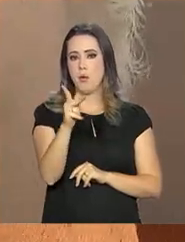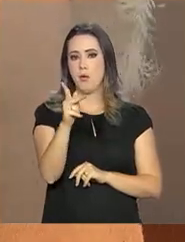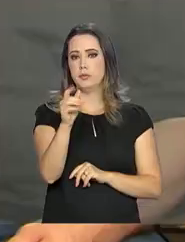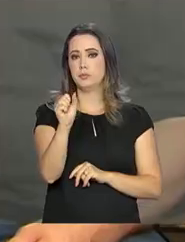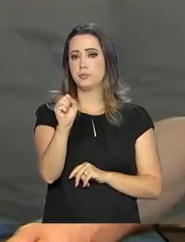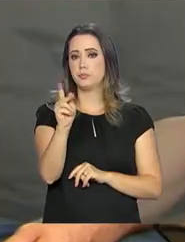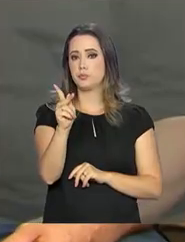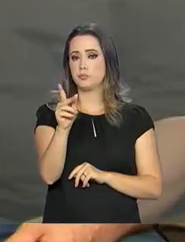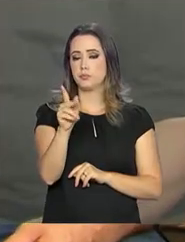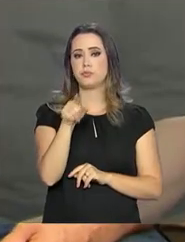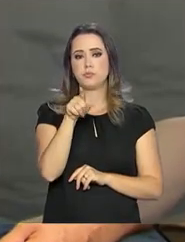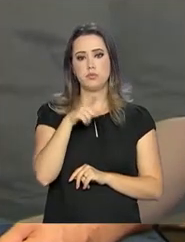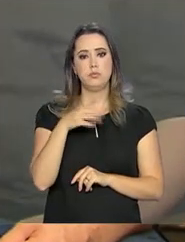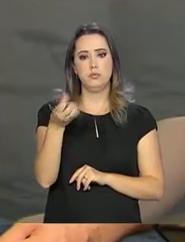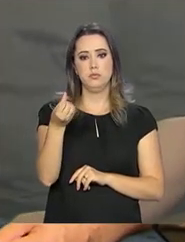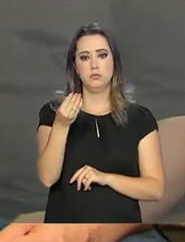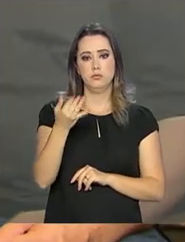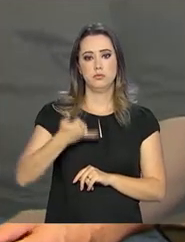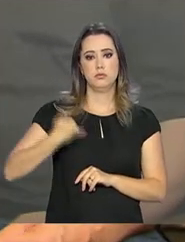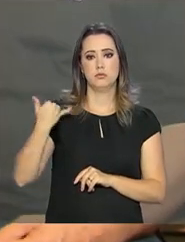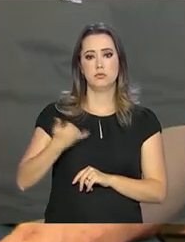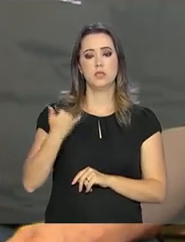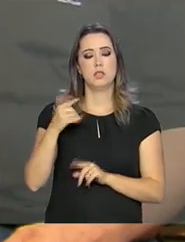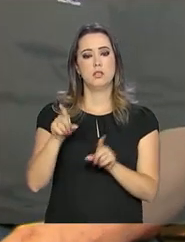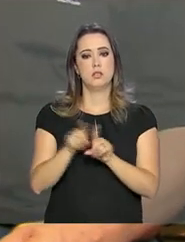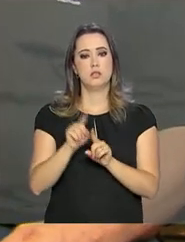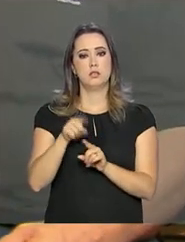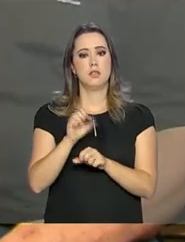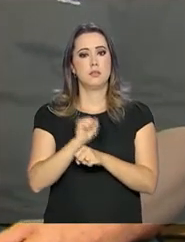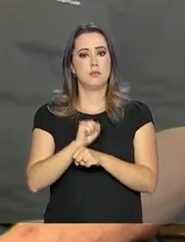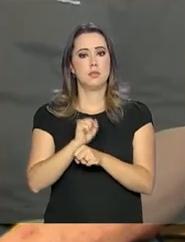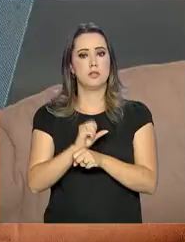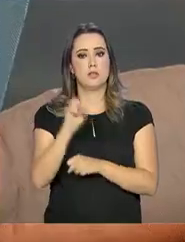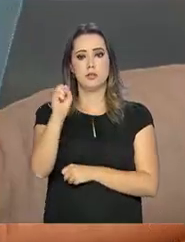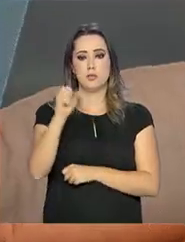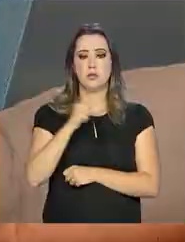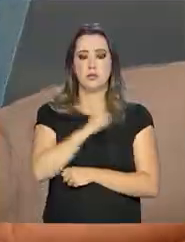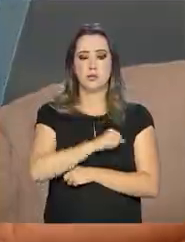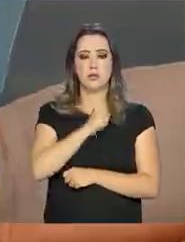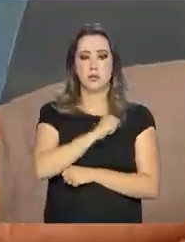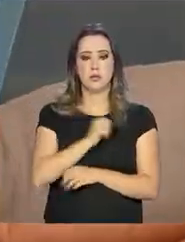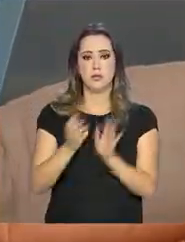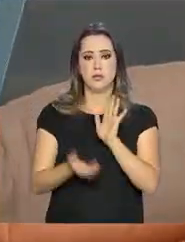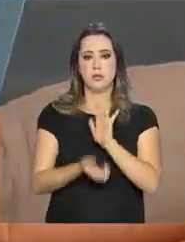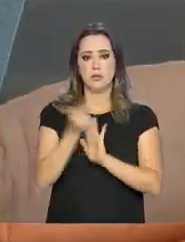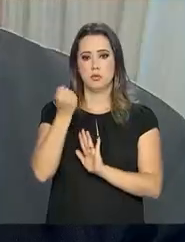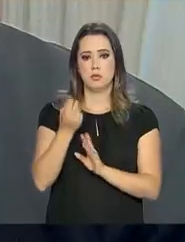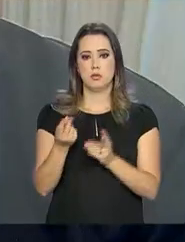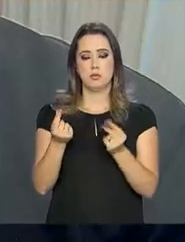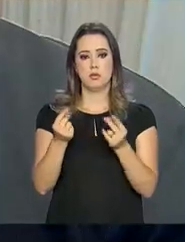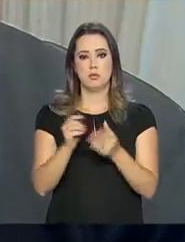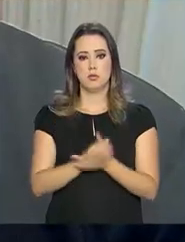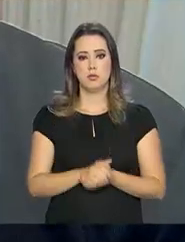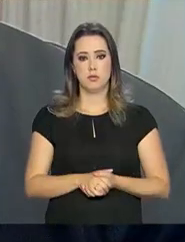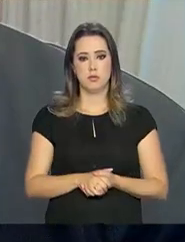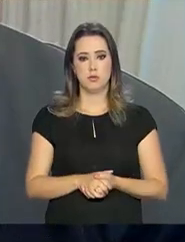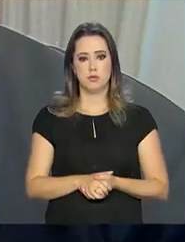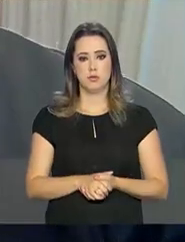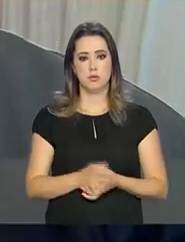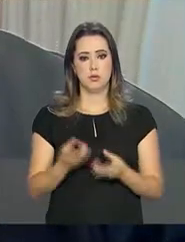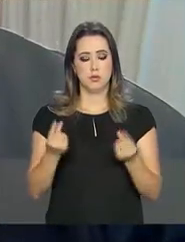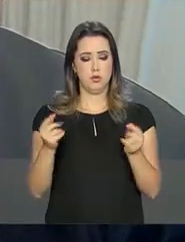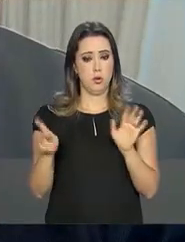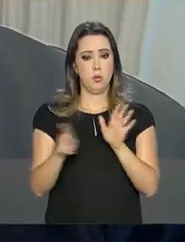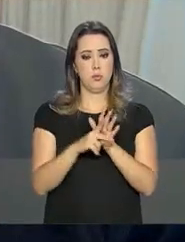ele tem 60 anos e está aguardando o dia 8 de agosto para receber o dinheiro se é um dinheiro que nos